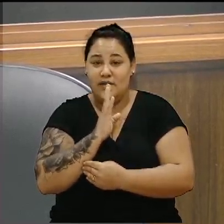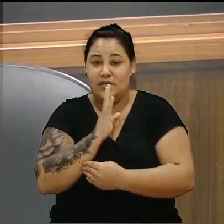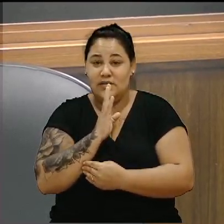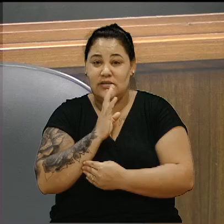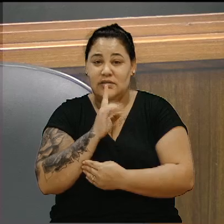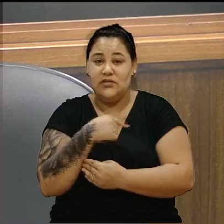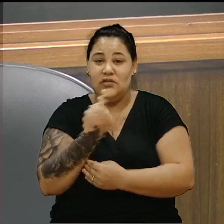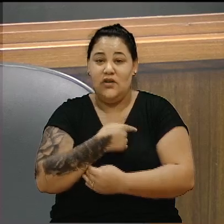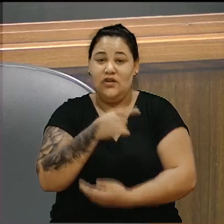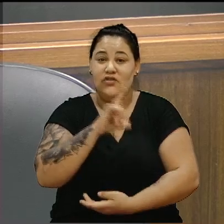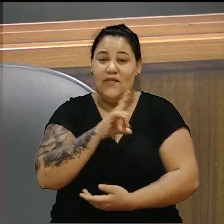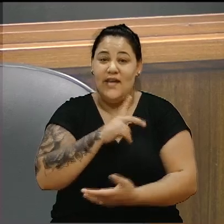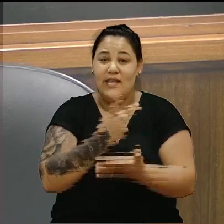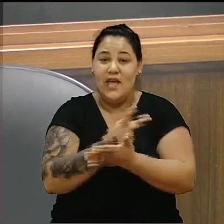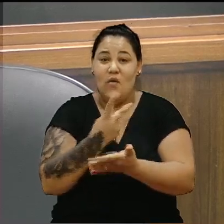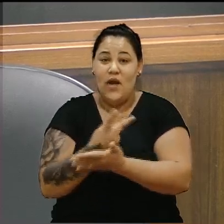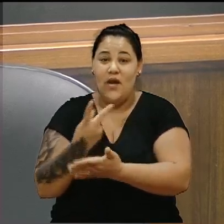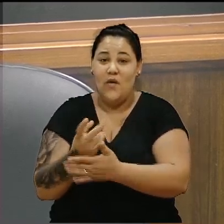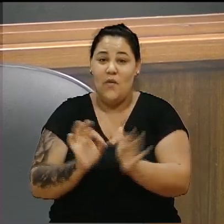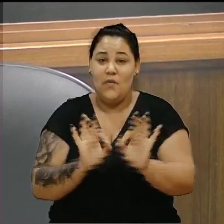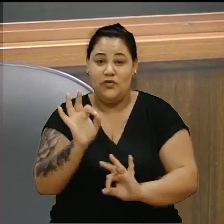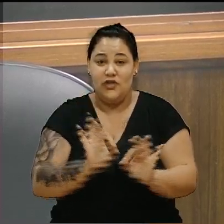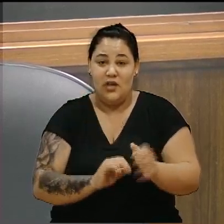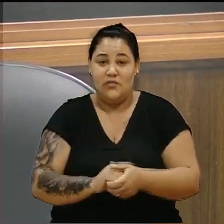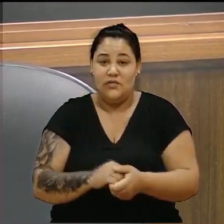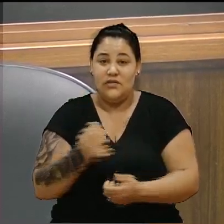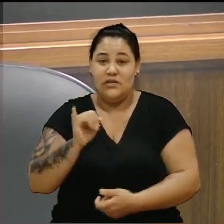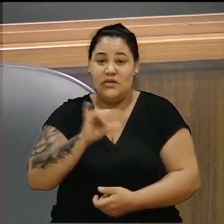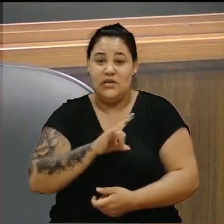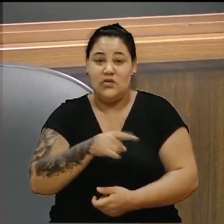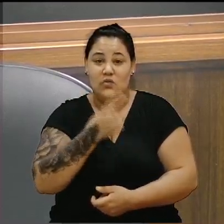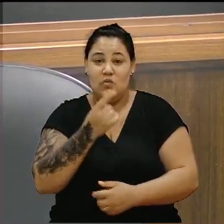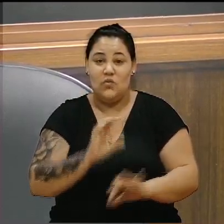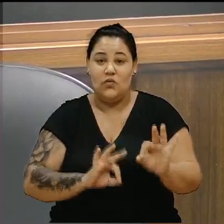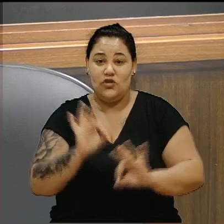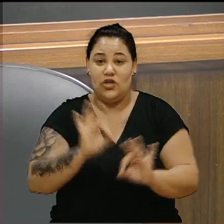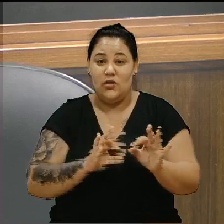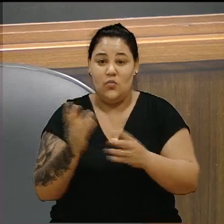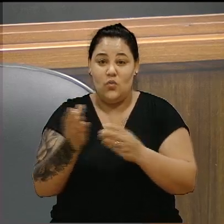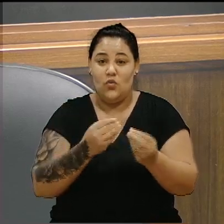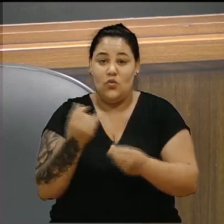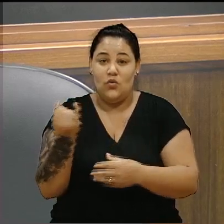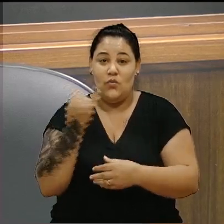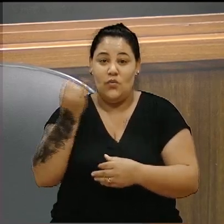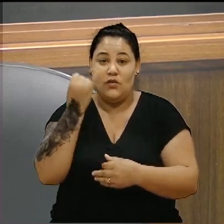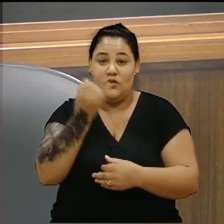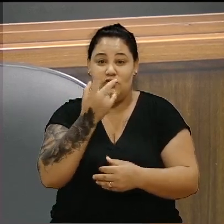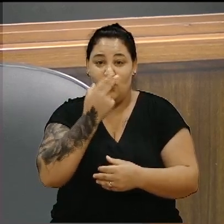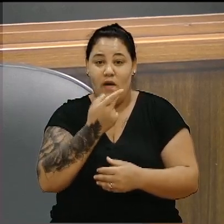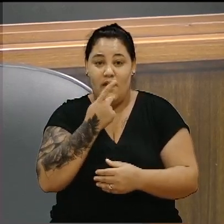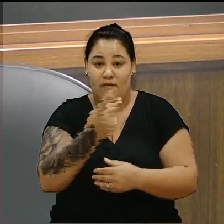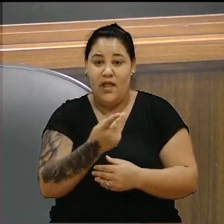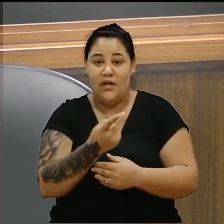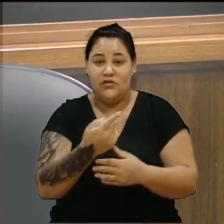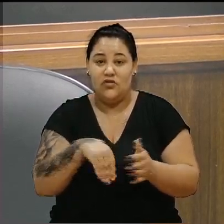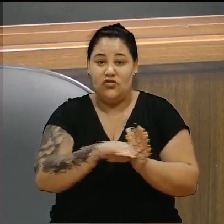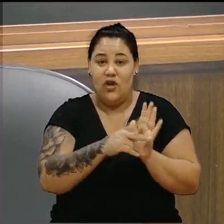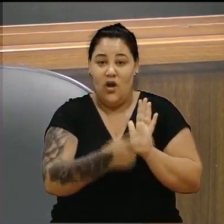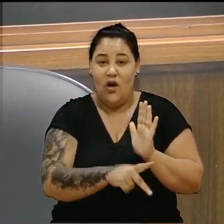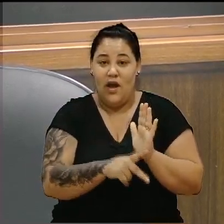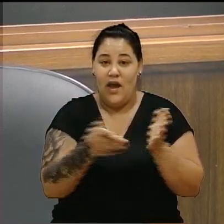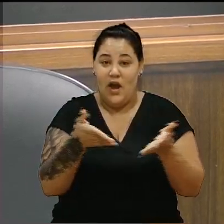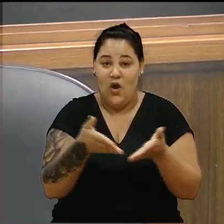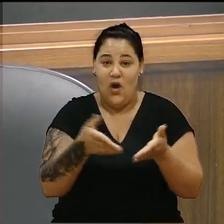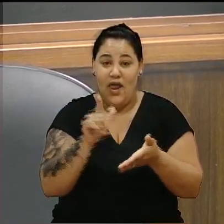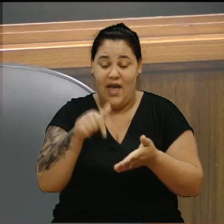que estivesse errando nos projetos. Se o projeto tem tanta importância assim como está sendo dito e só veio agora, essa